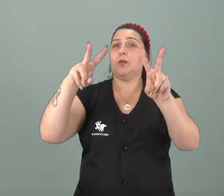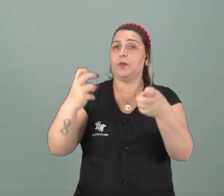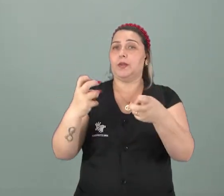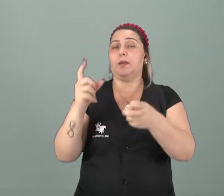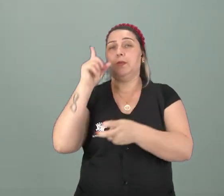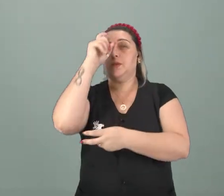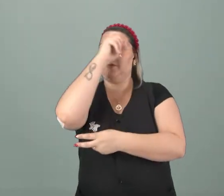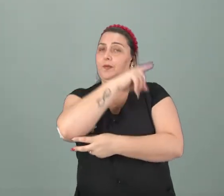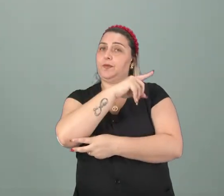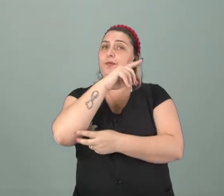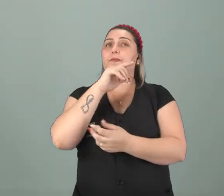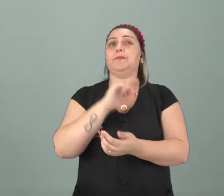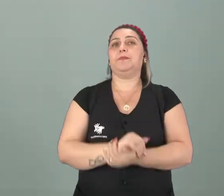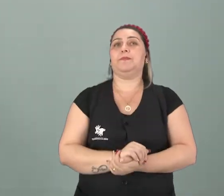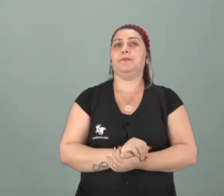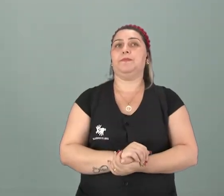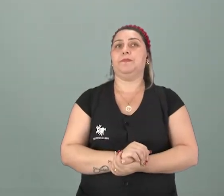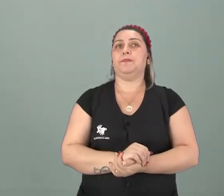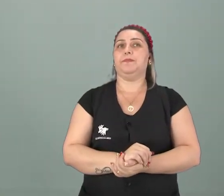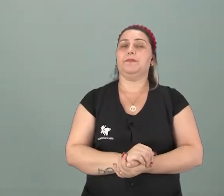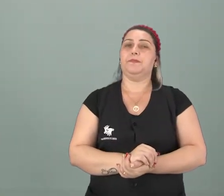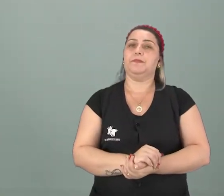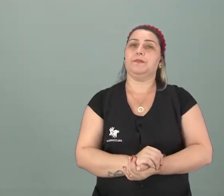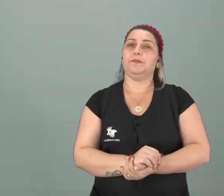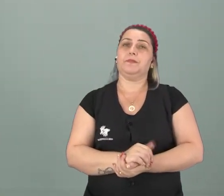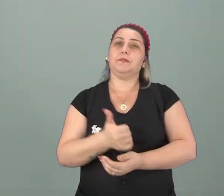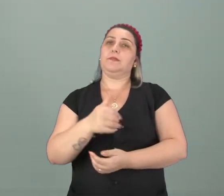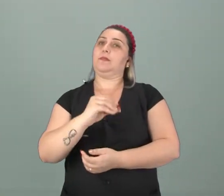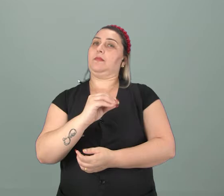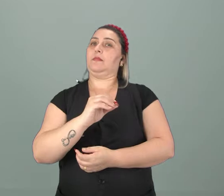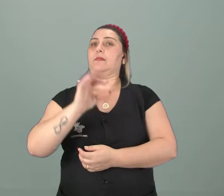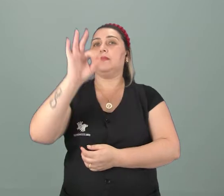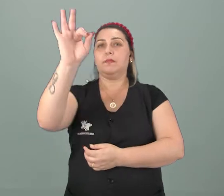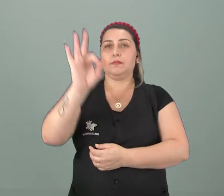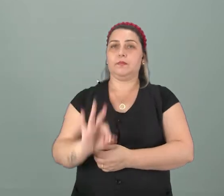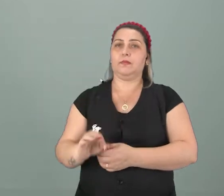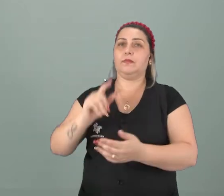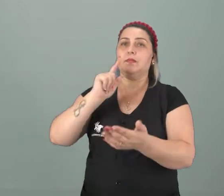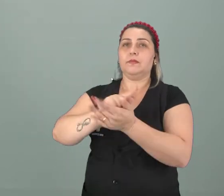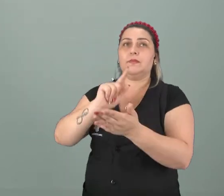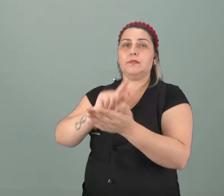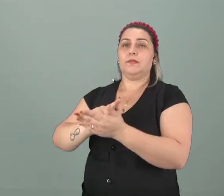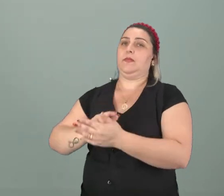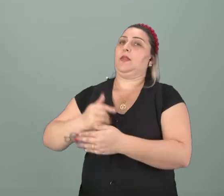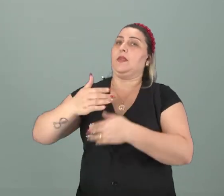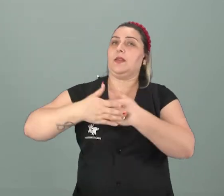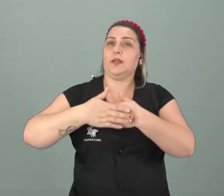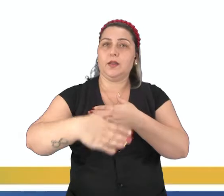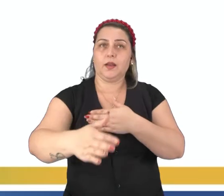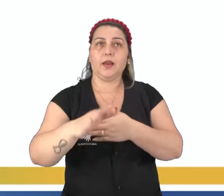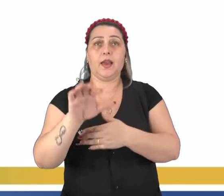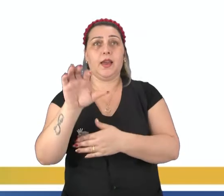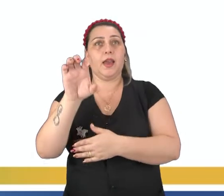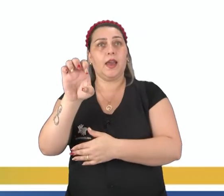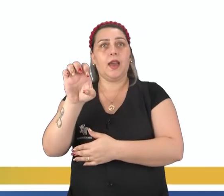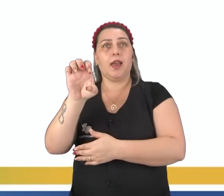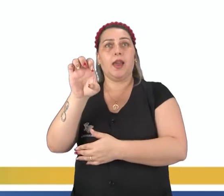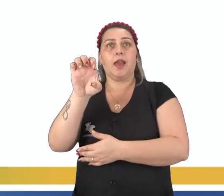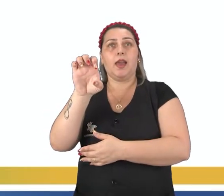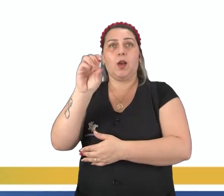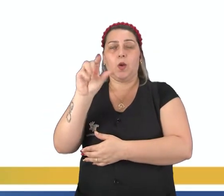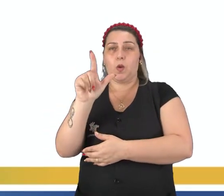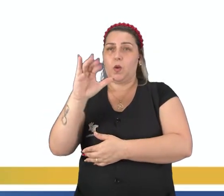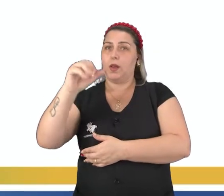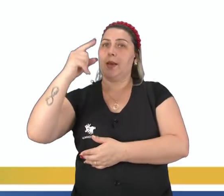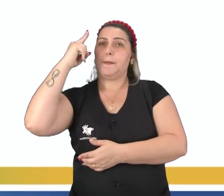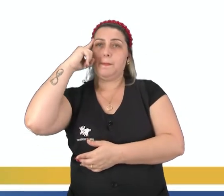polêmico, você considerar esse tipo de energia 100% limpo. Tá? Partindo para a energia eólica. A energia eólica, quando nós